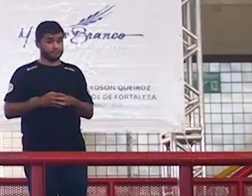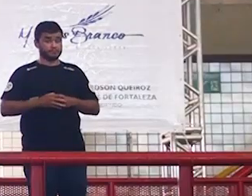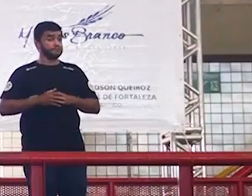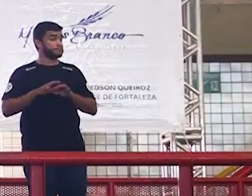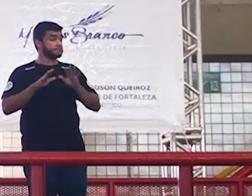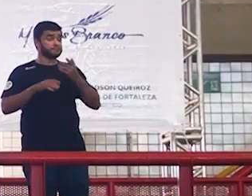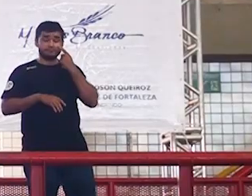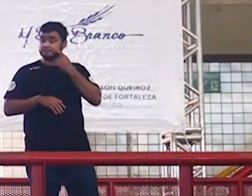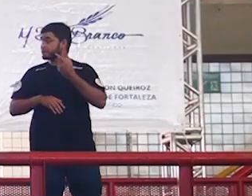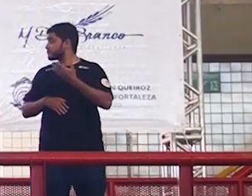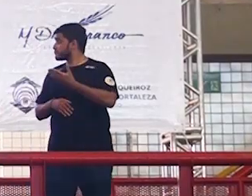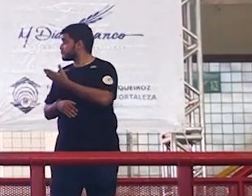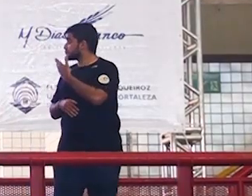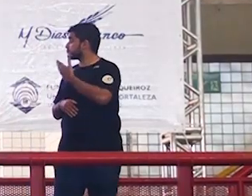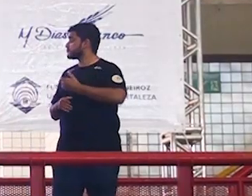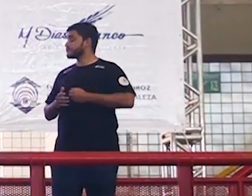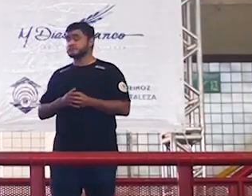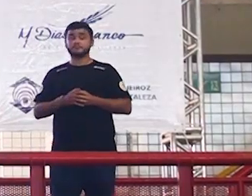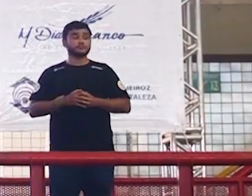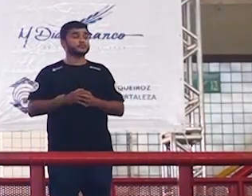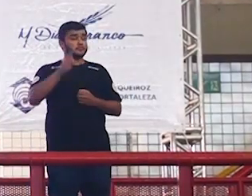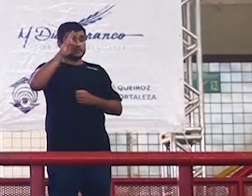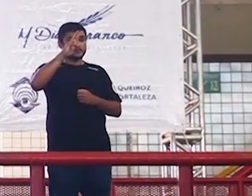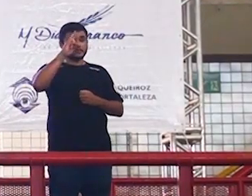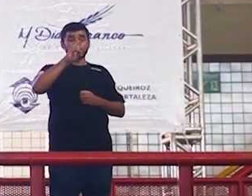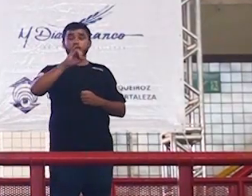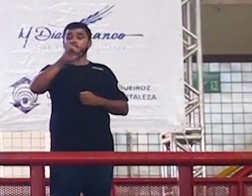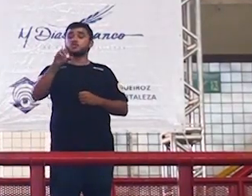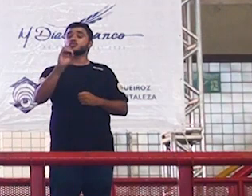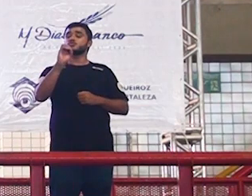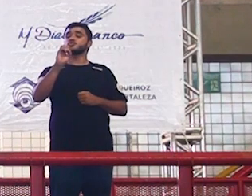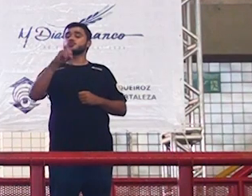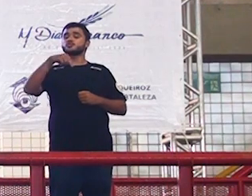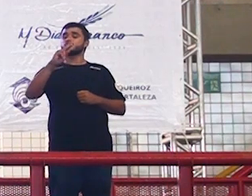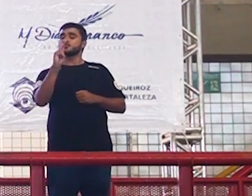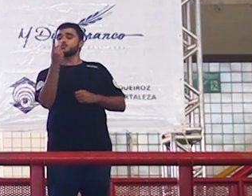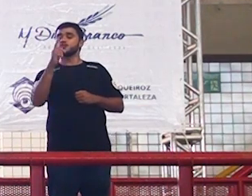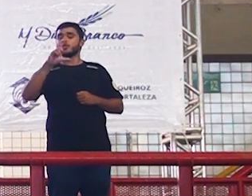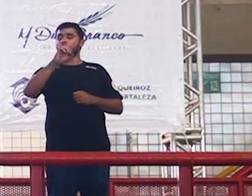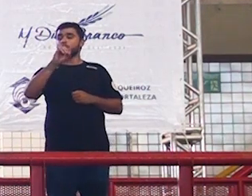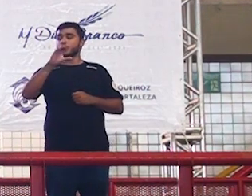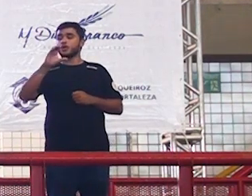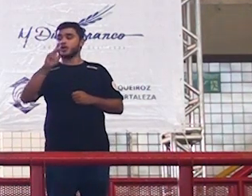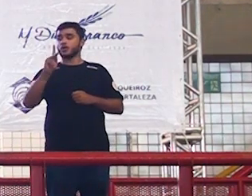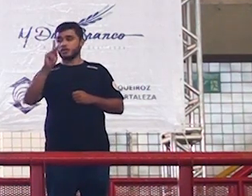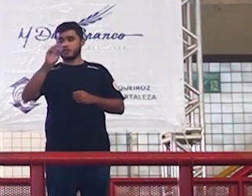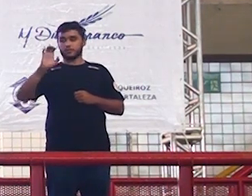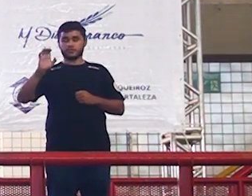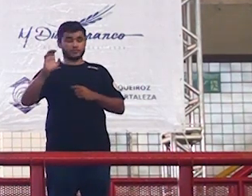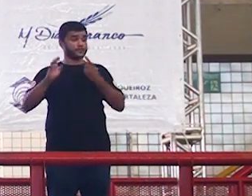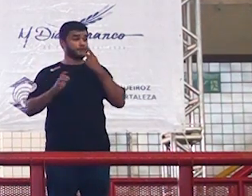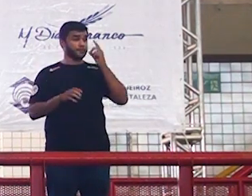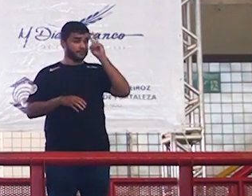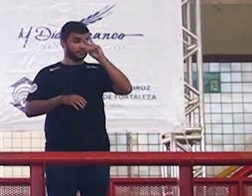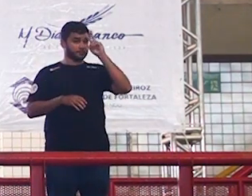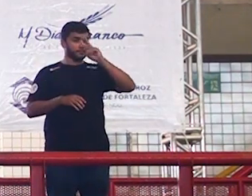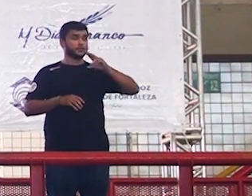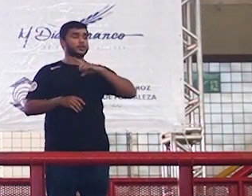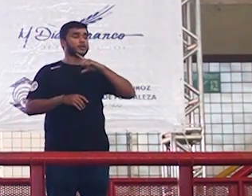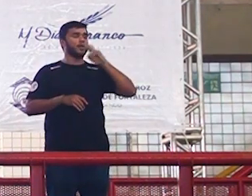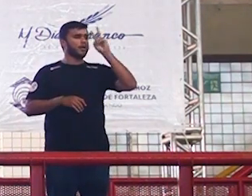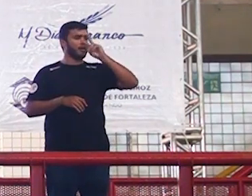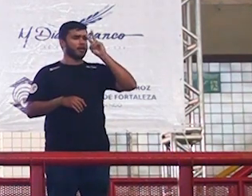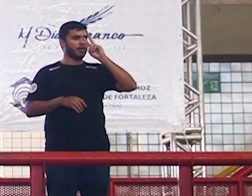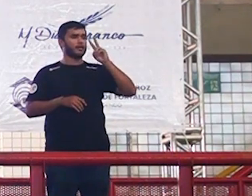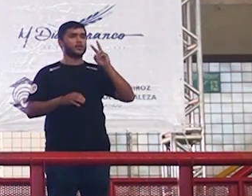Aí, o cara se lembrou de filosofia de John Locke na redação sobre publicidade infantil, que foi a edição histórica de